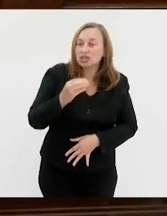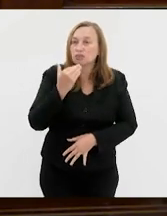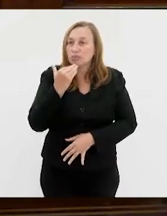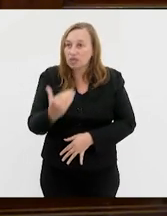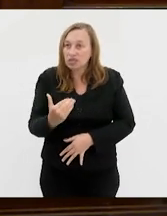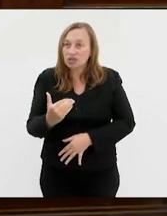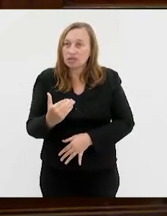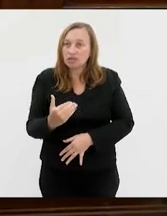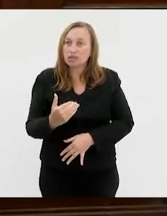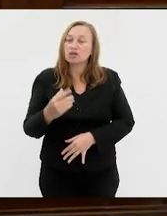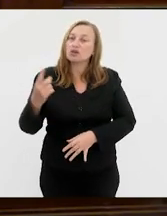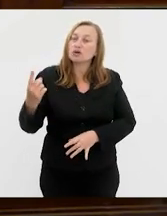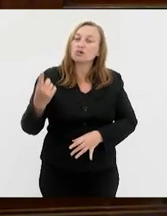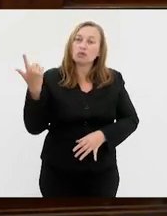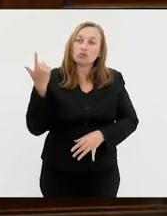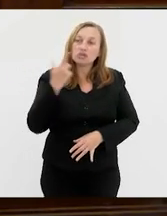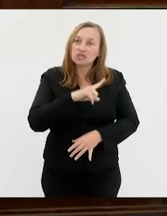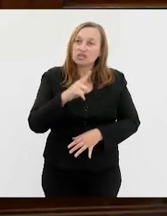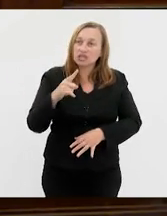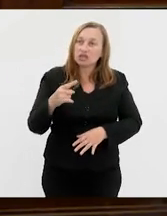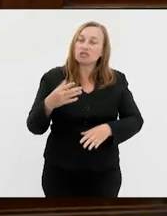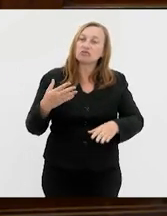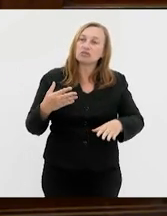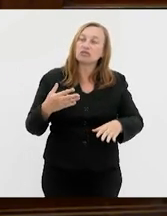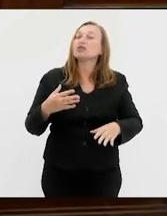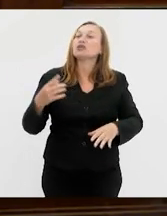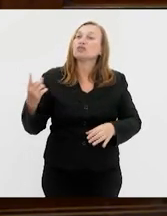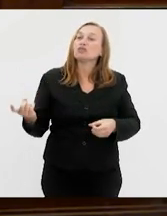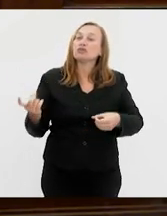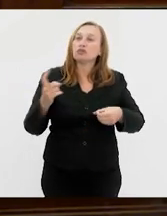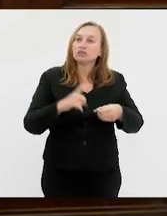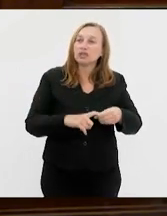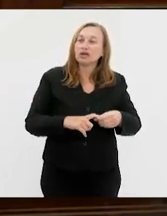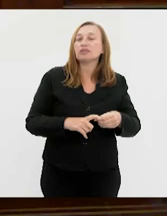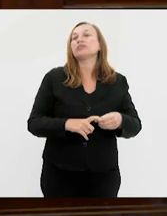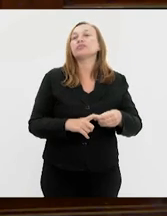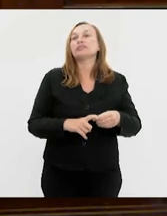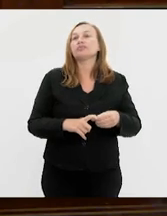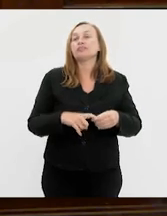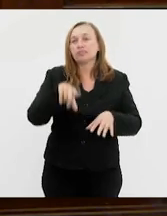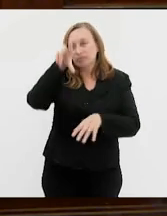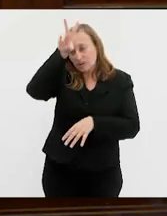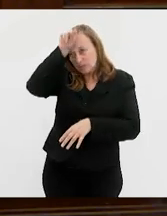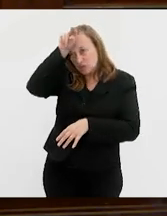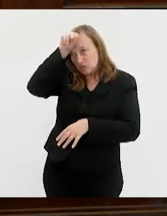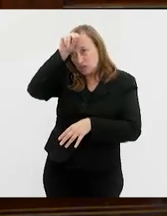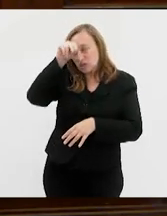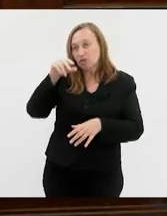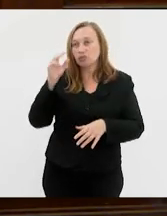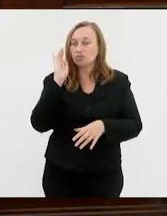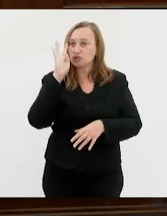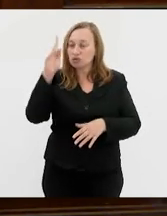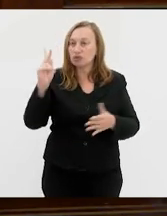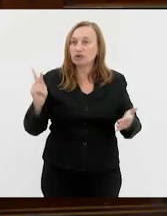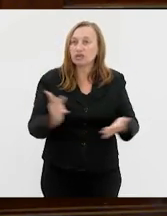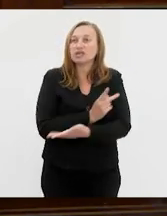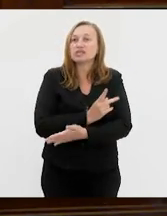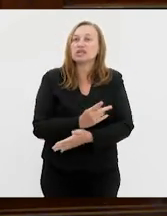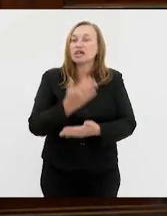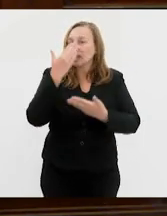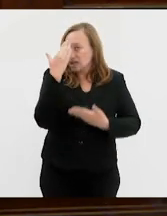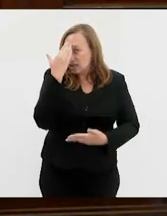traz para Mesquita a tão sonhada emancipação daquela população. Mas tudo isso graças